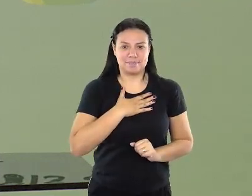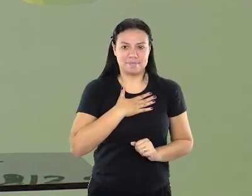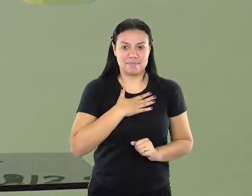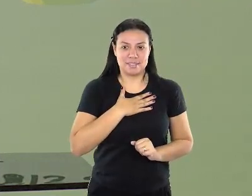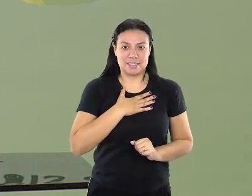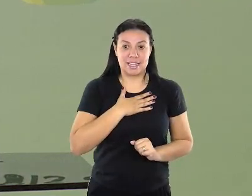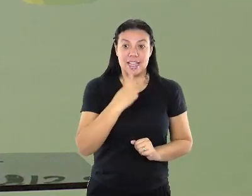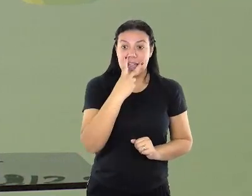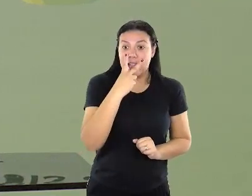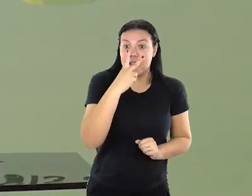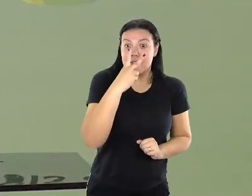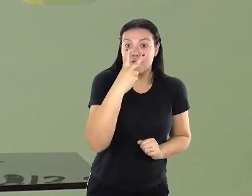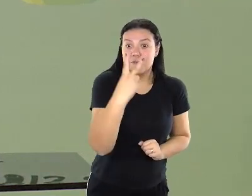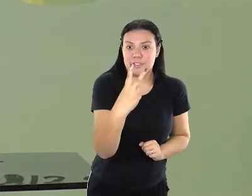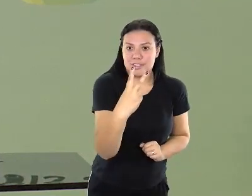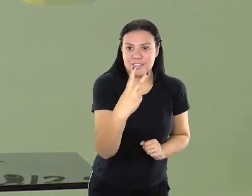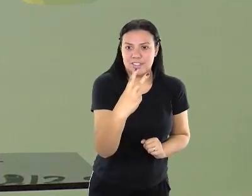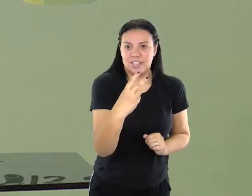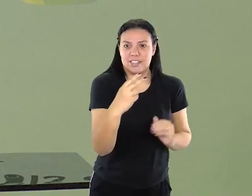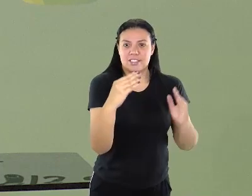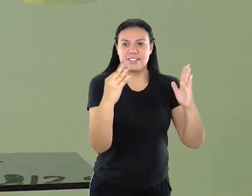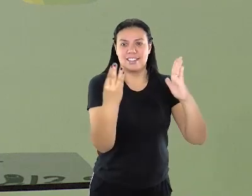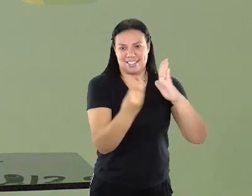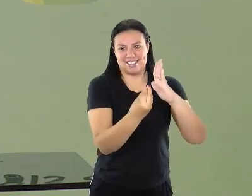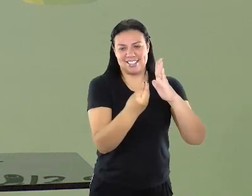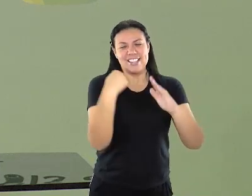Jonas era presbiteriano.